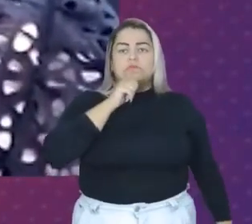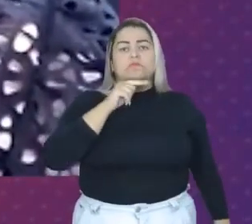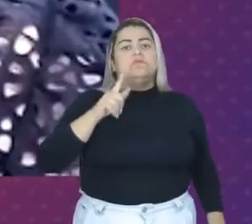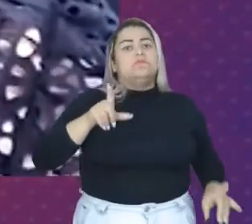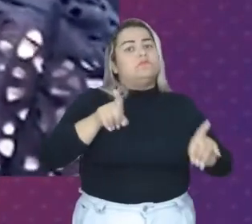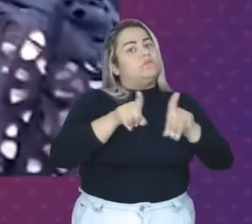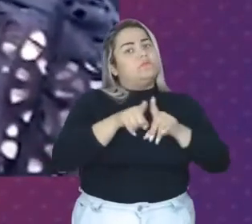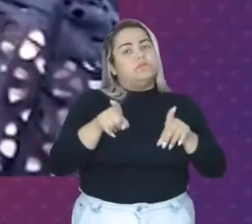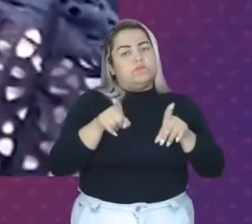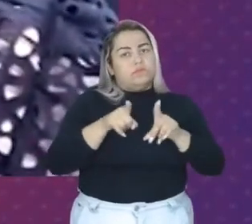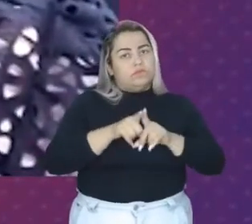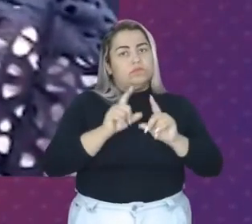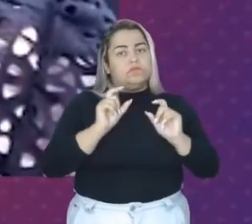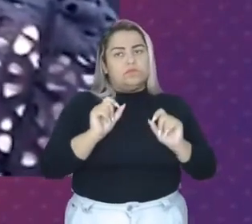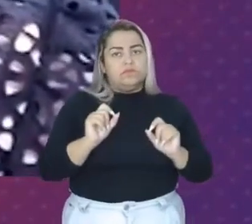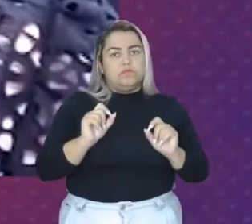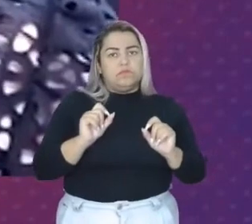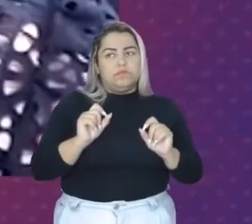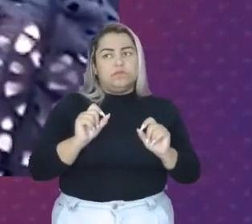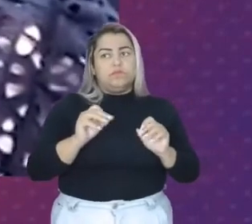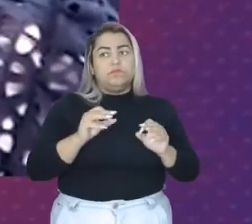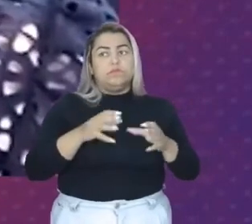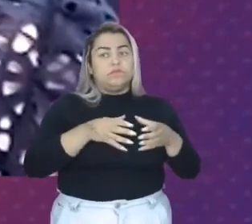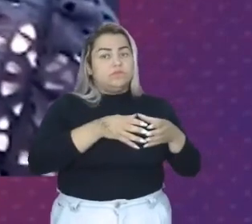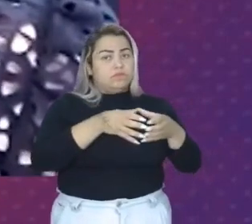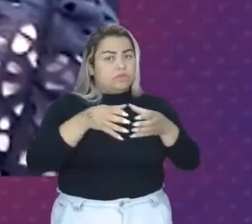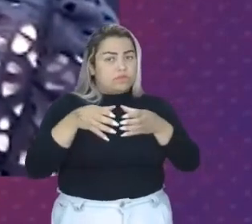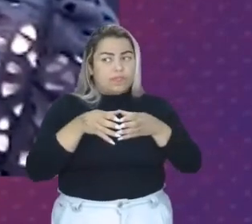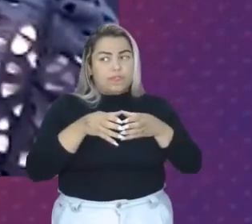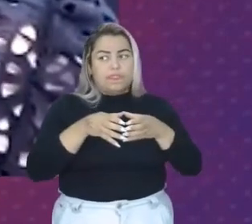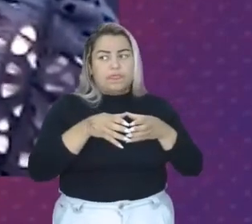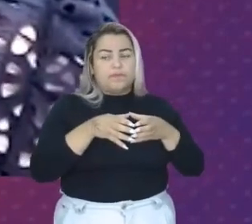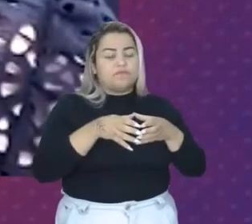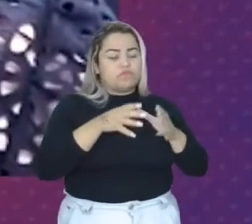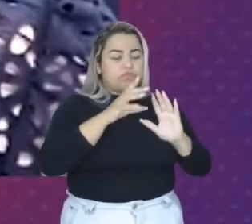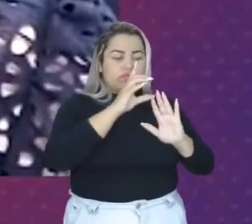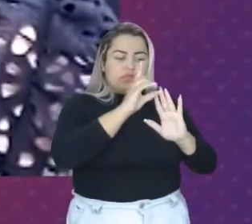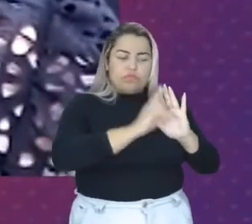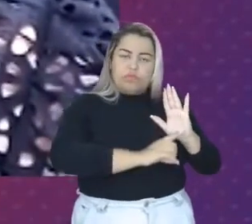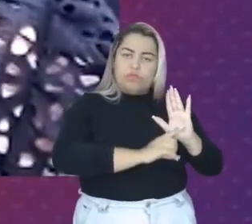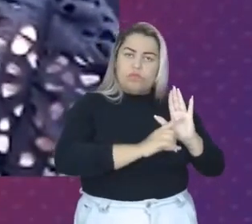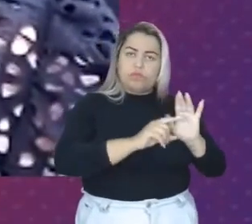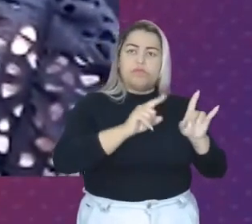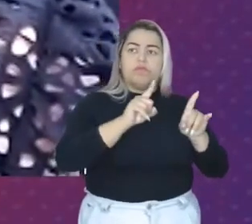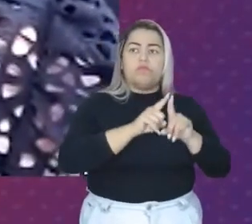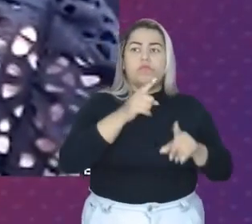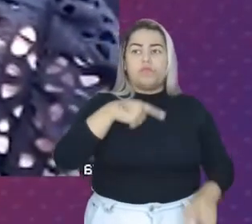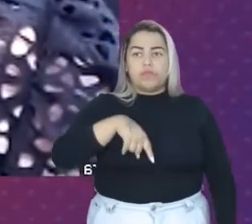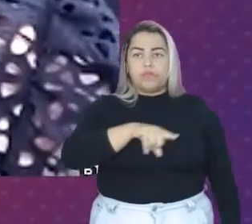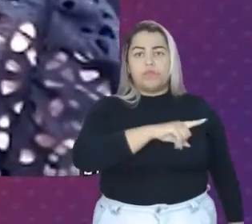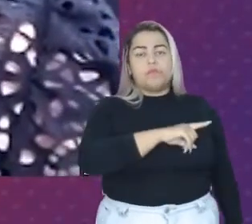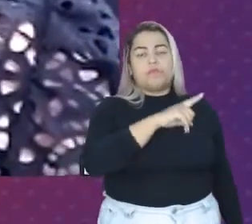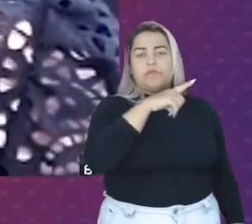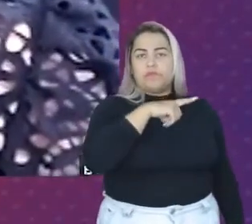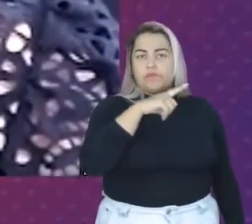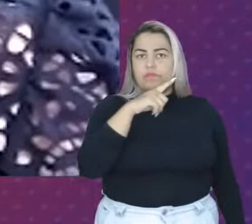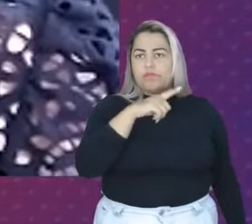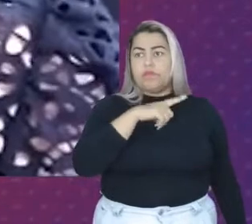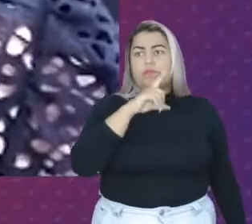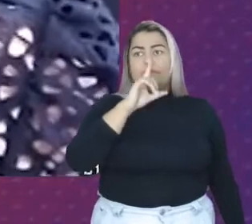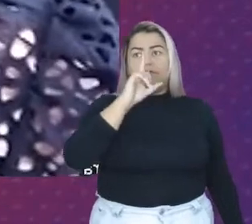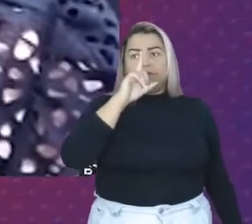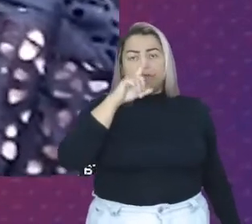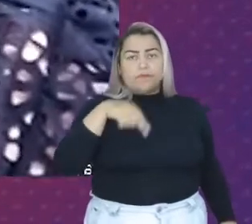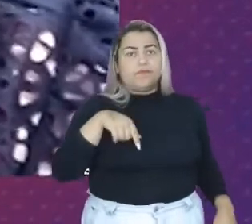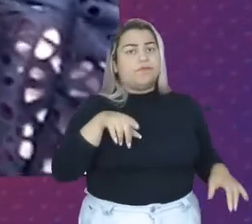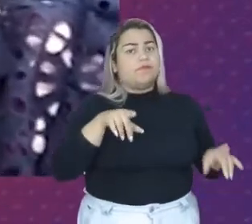frentes das organizações e a luta por direitos que nós temos e muitas vezes somos impedidas